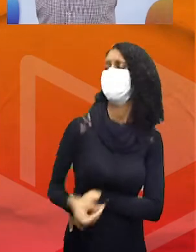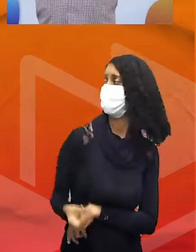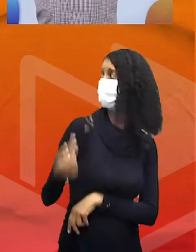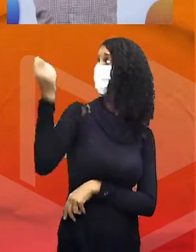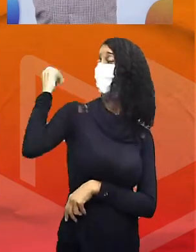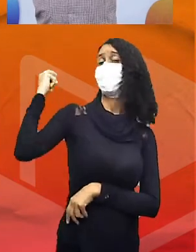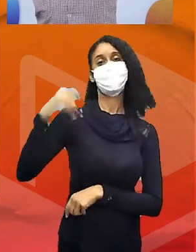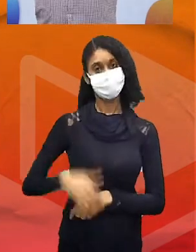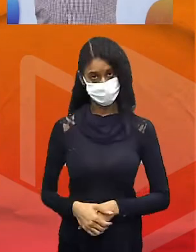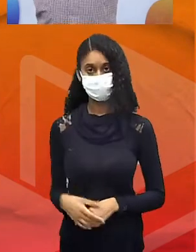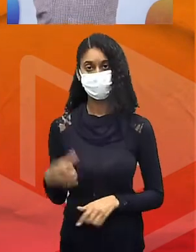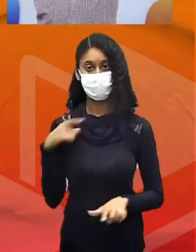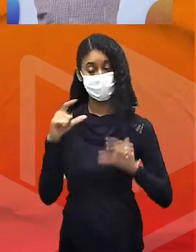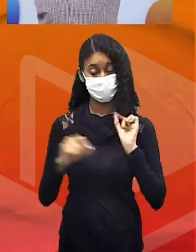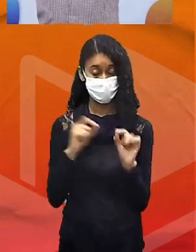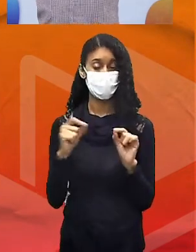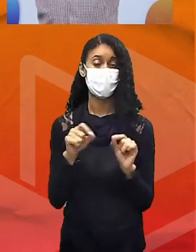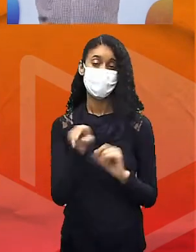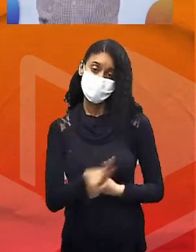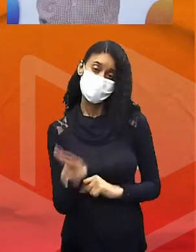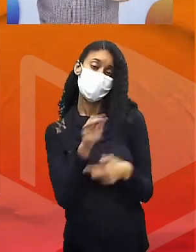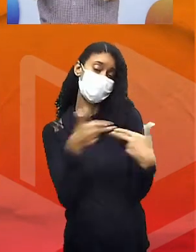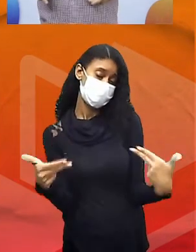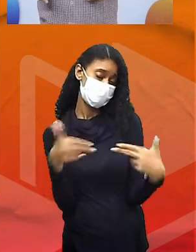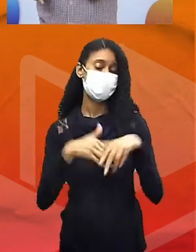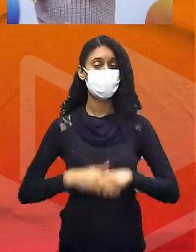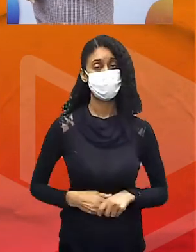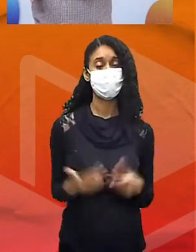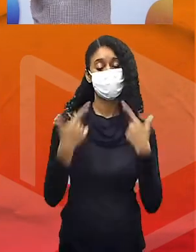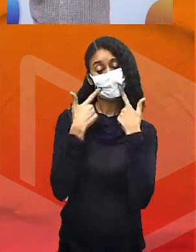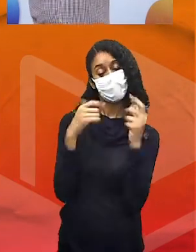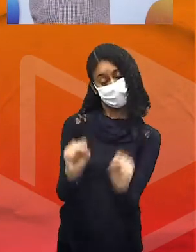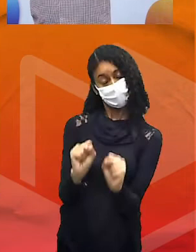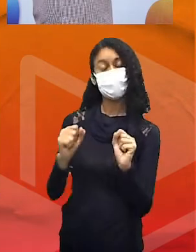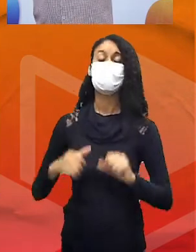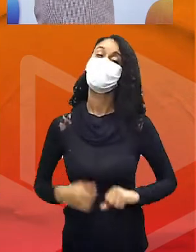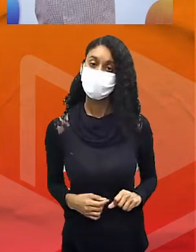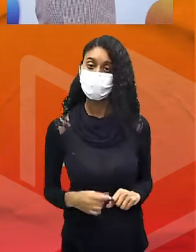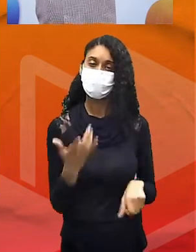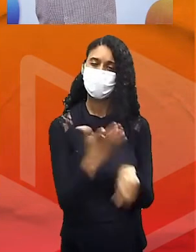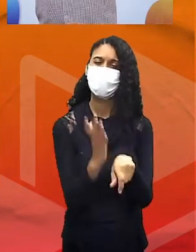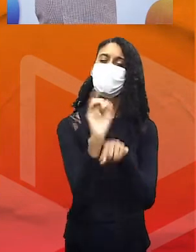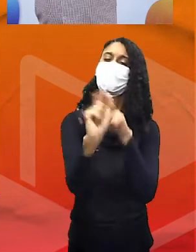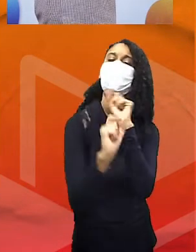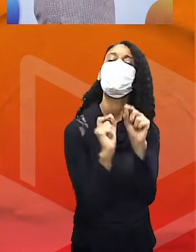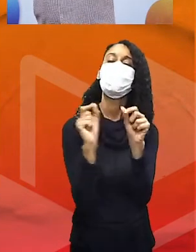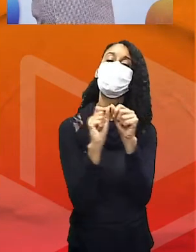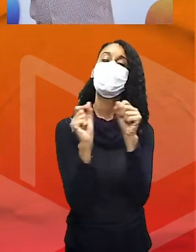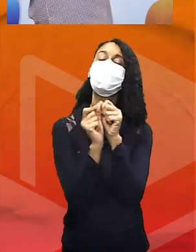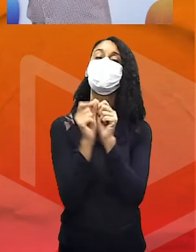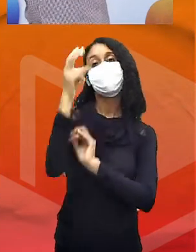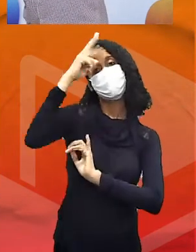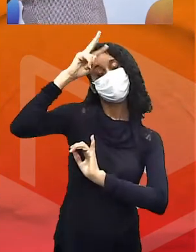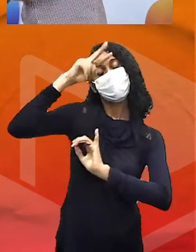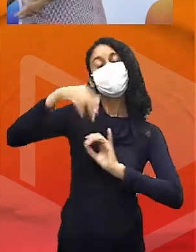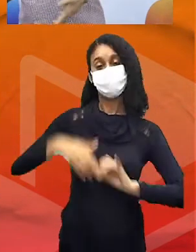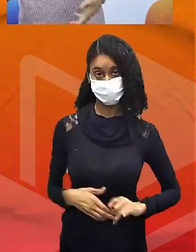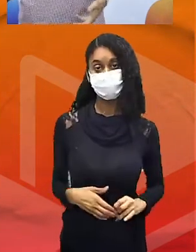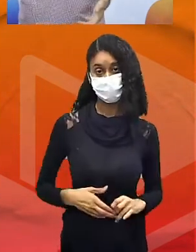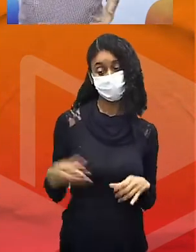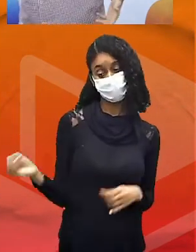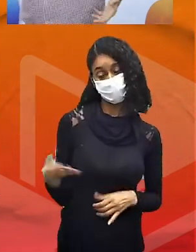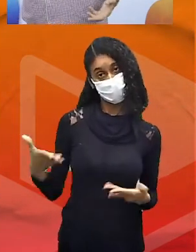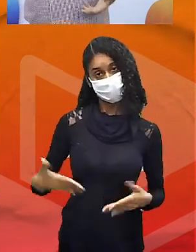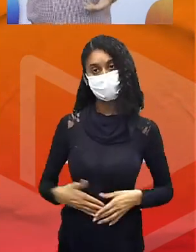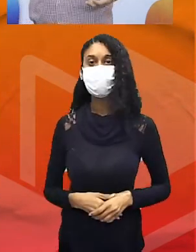valeu dessas artimanhas linguísticas para tentar reproduzir uma história